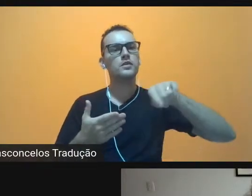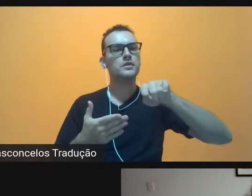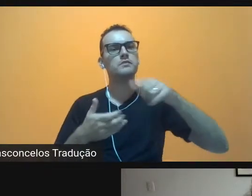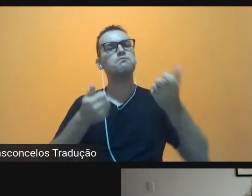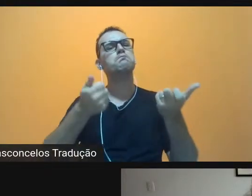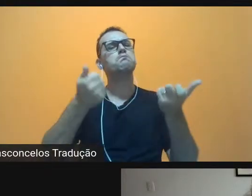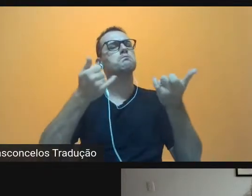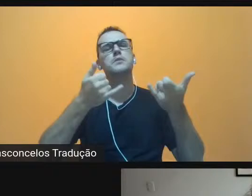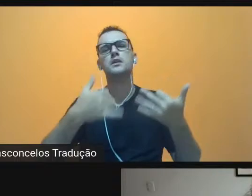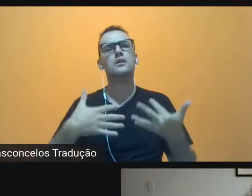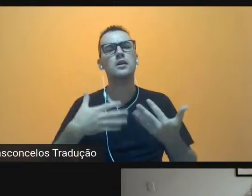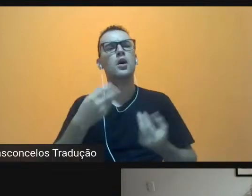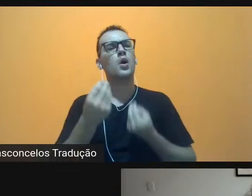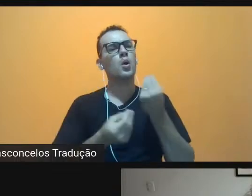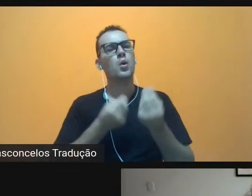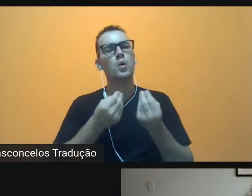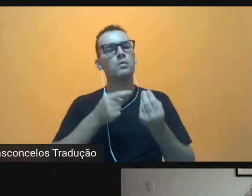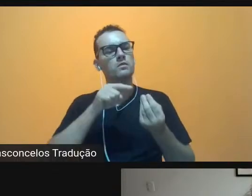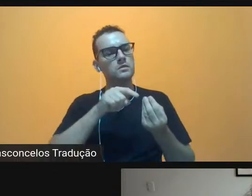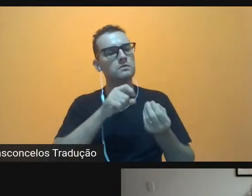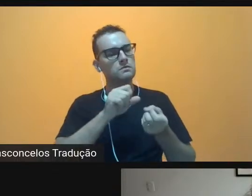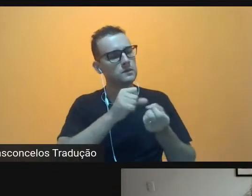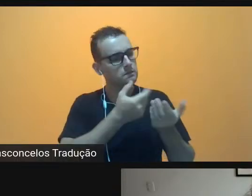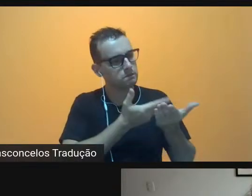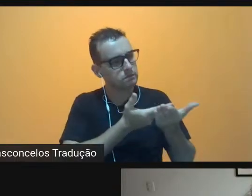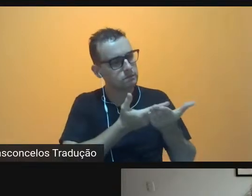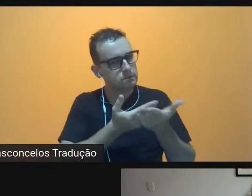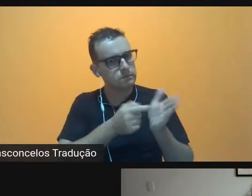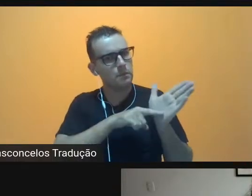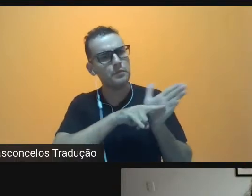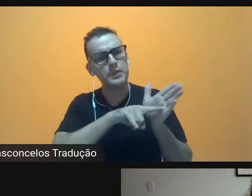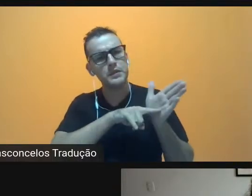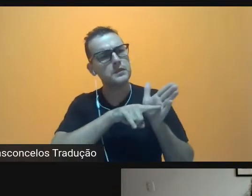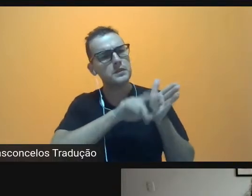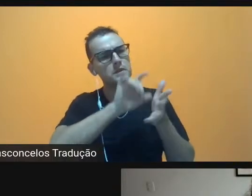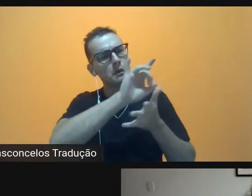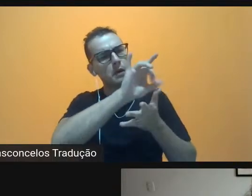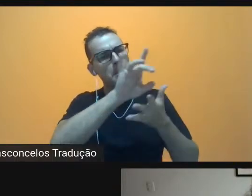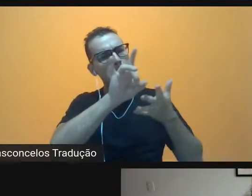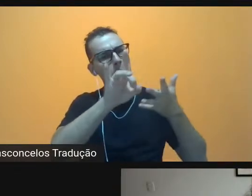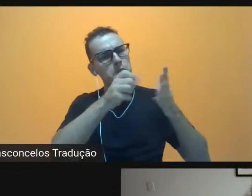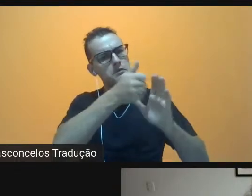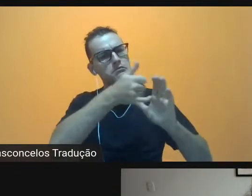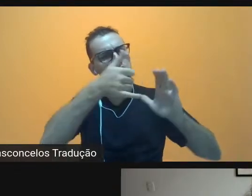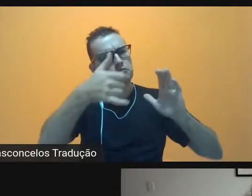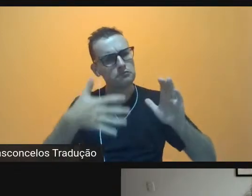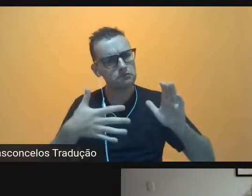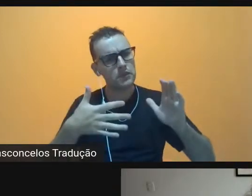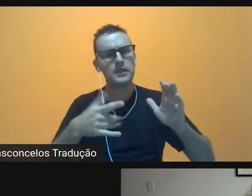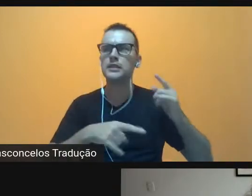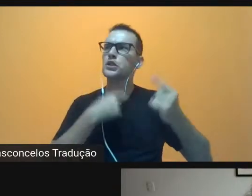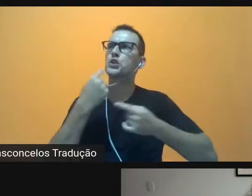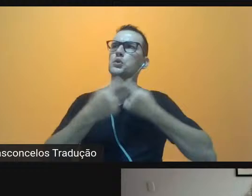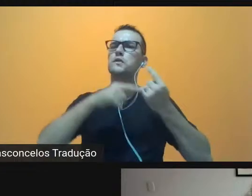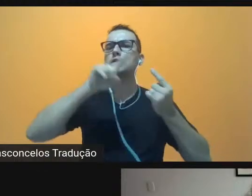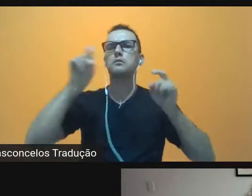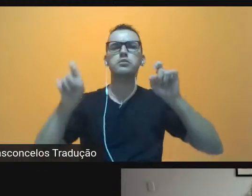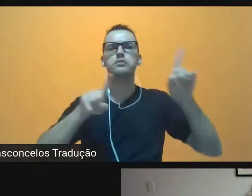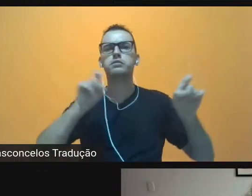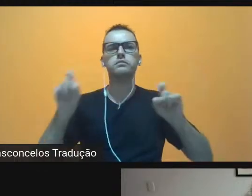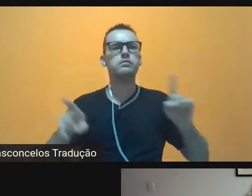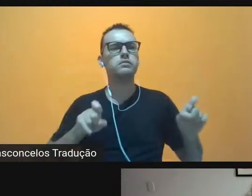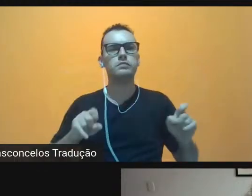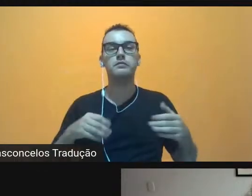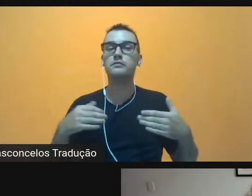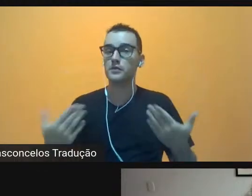foi elaborar essa pesquisa, como foi, né, trazer essas inquietações, e queria